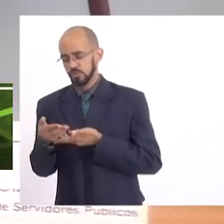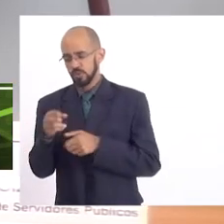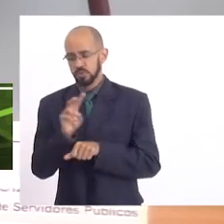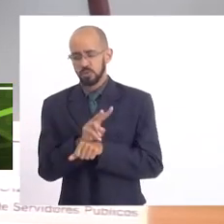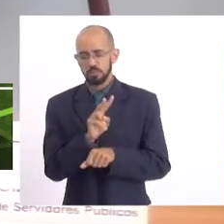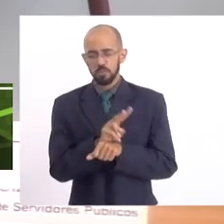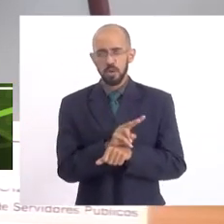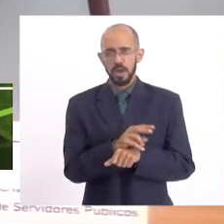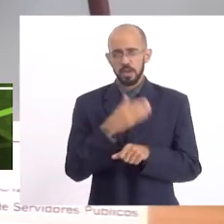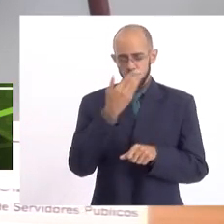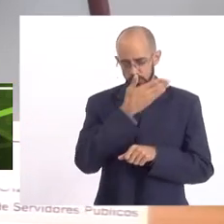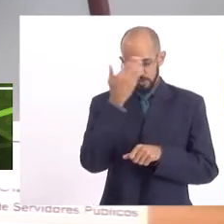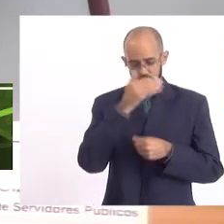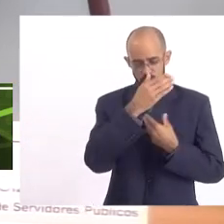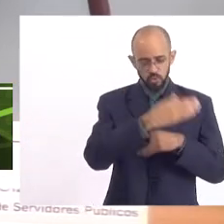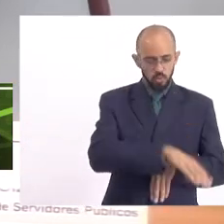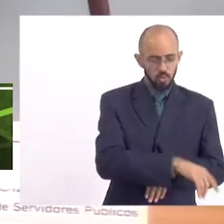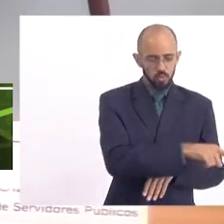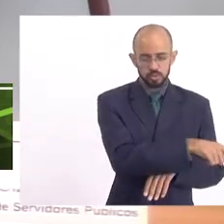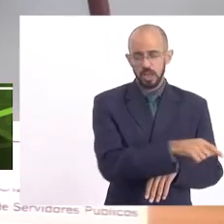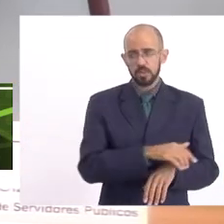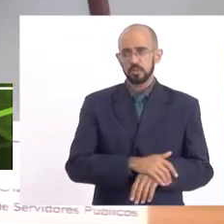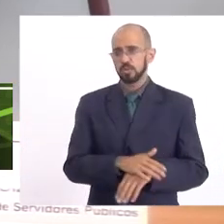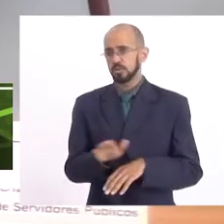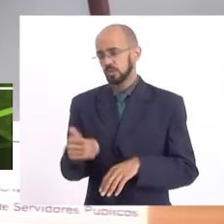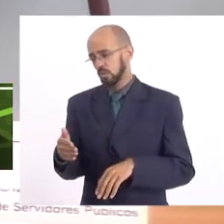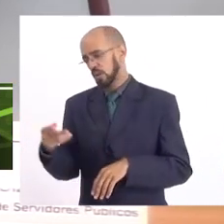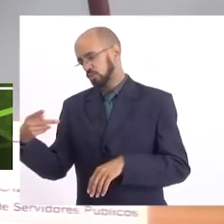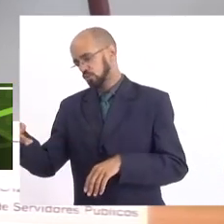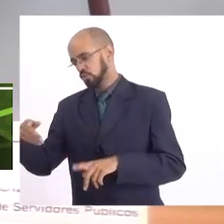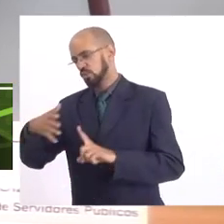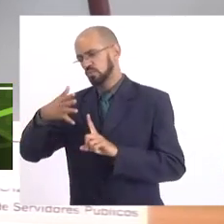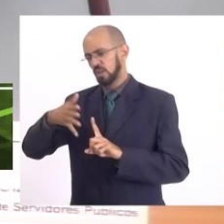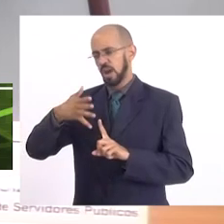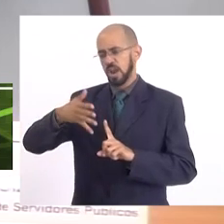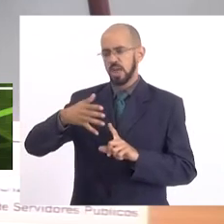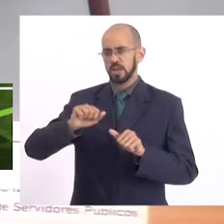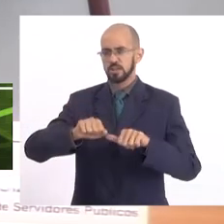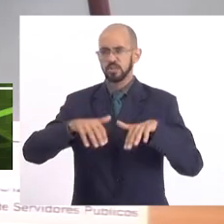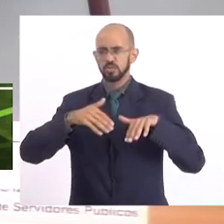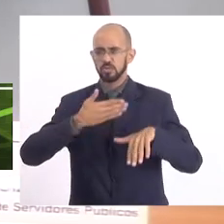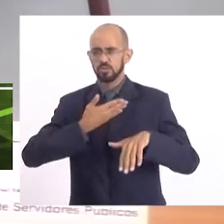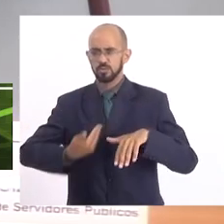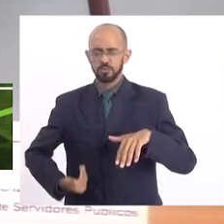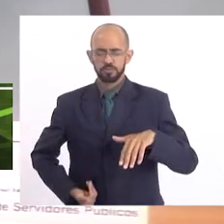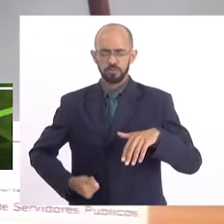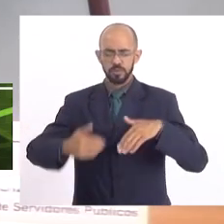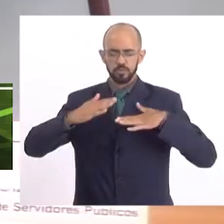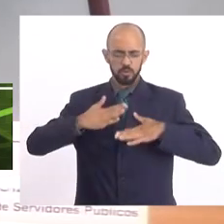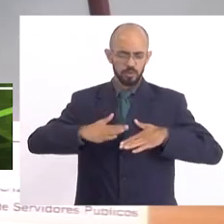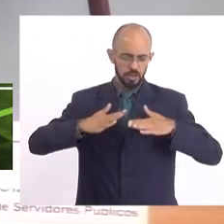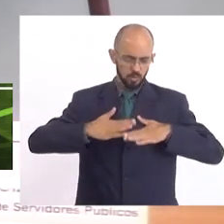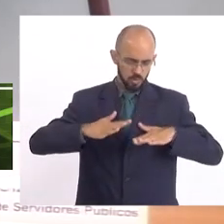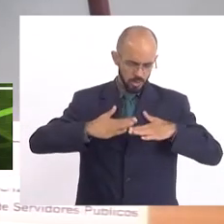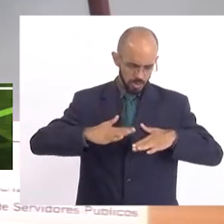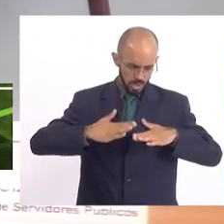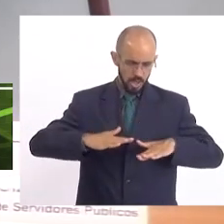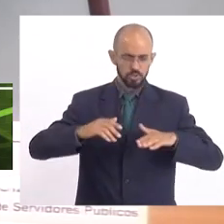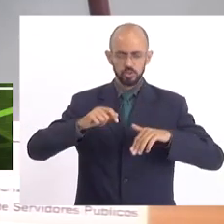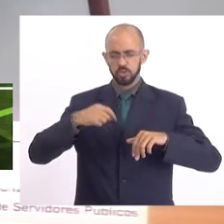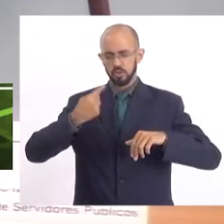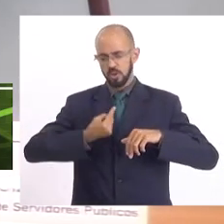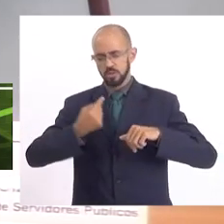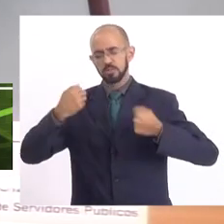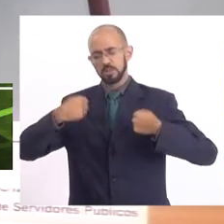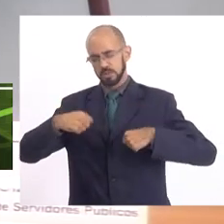os concursados. Então, a sua fala e essa audiência pública deu a tranquilidade que a gente precisava ter.